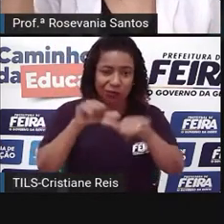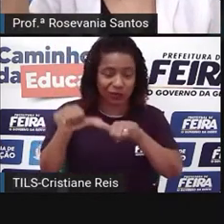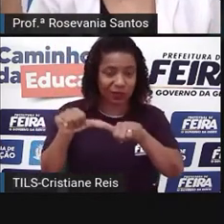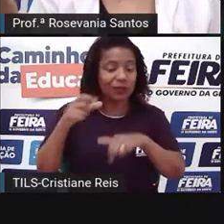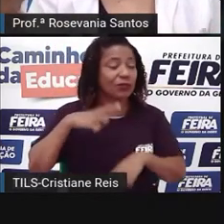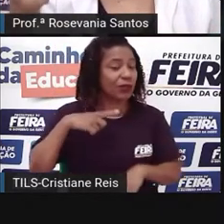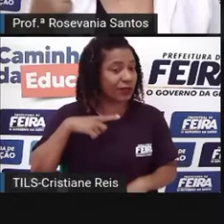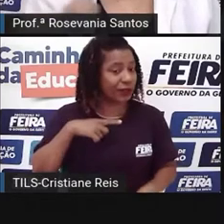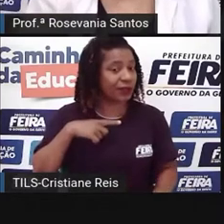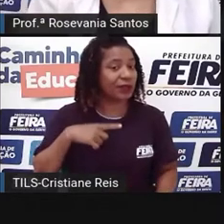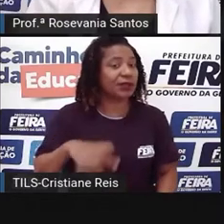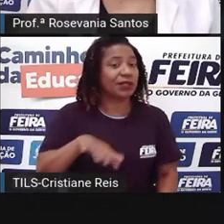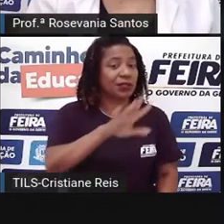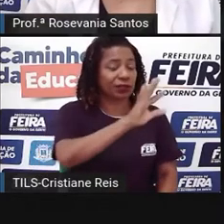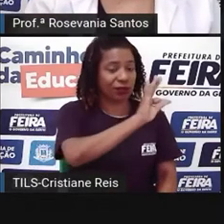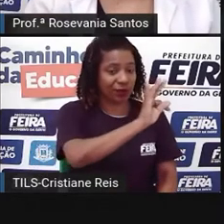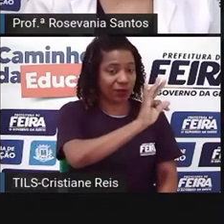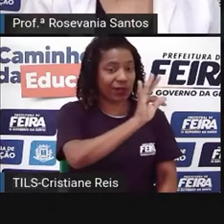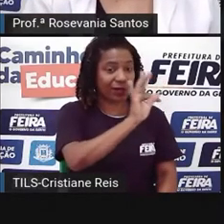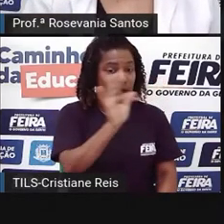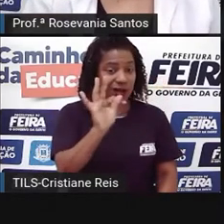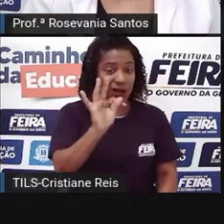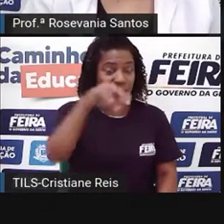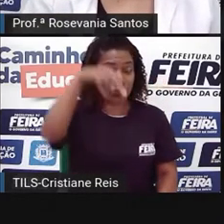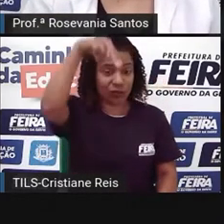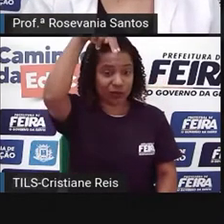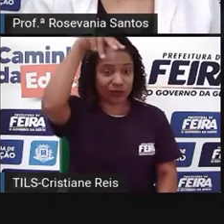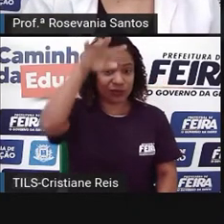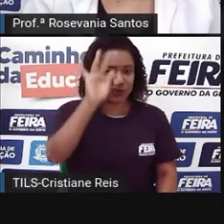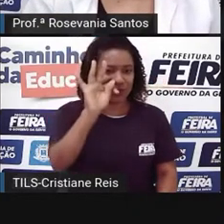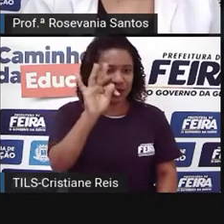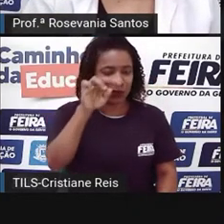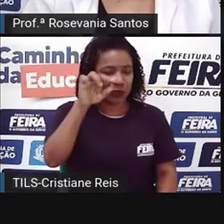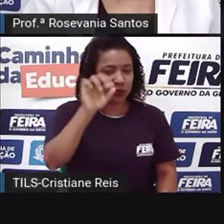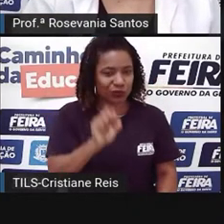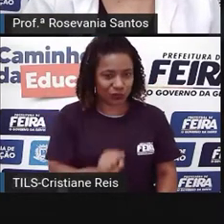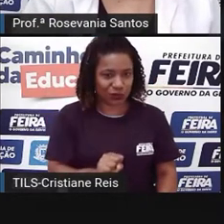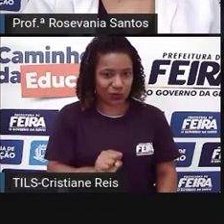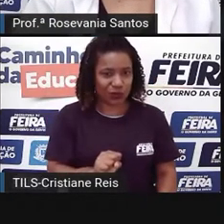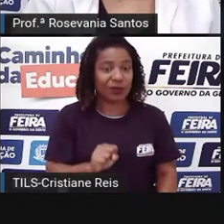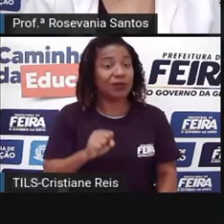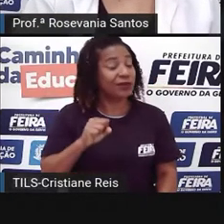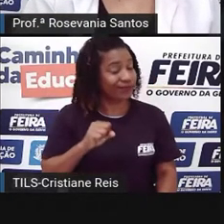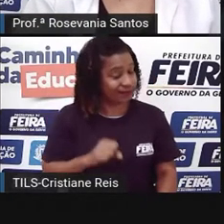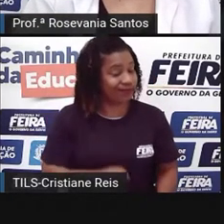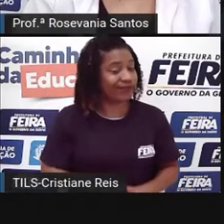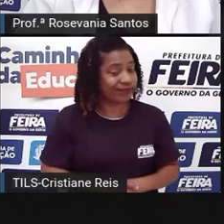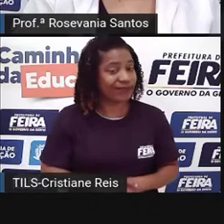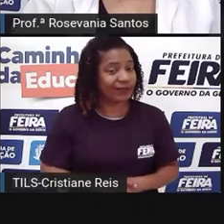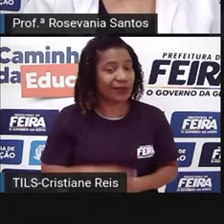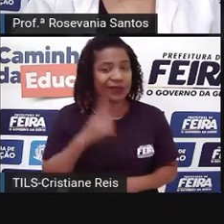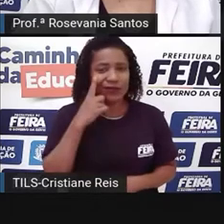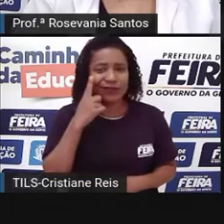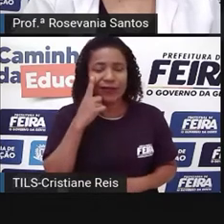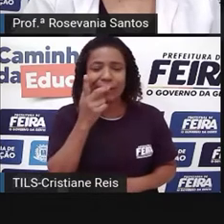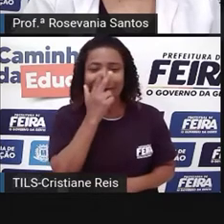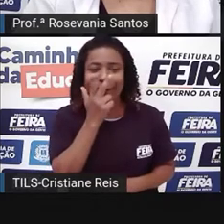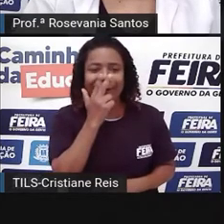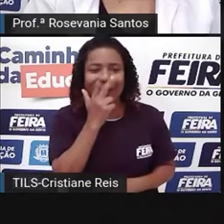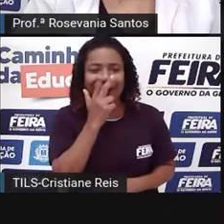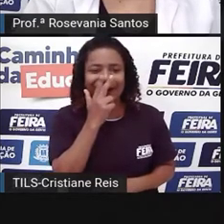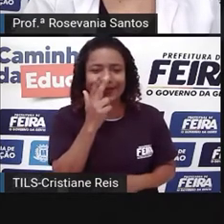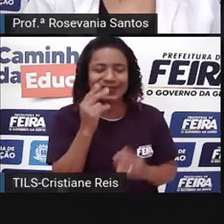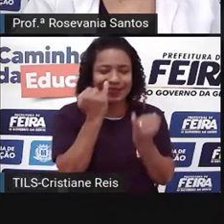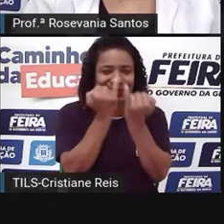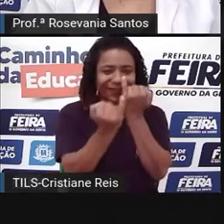sul, temperada norte, temperada sul. Então, olha o que eu vou observar aqui, ó, quase que é o mesmo desenho pintado com cores diferentes, ó, tá